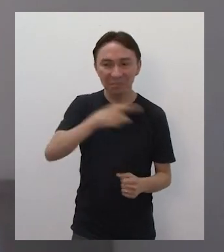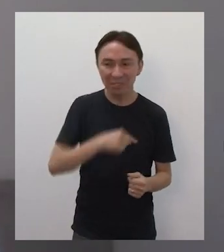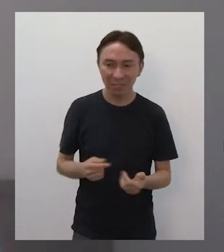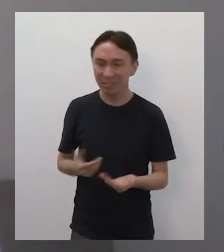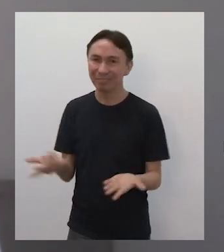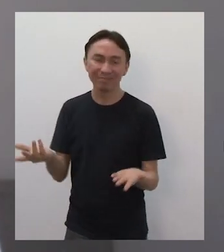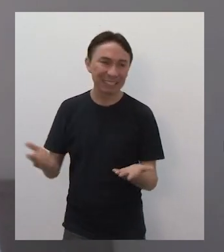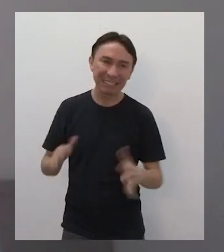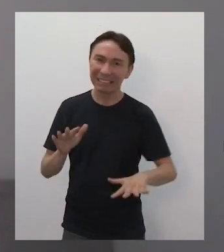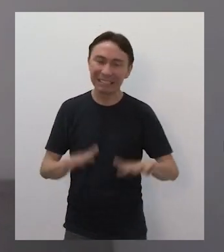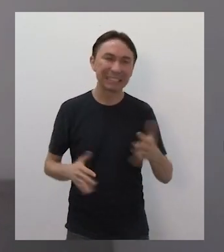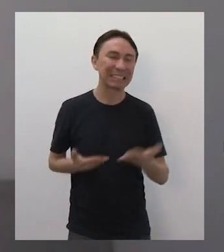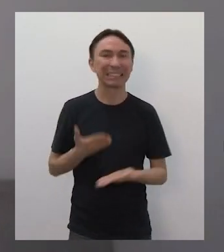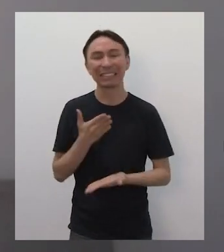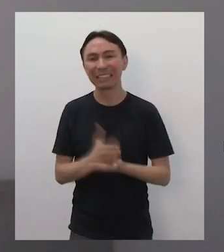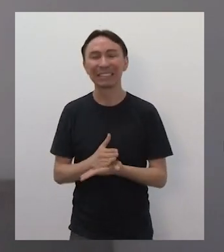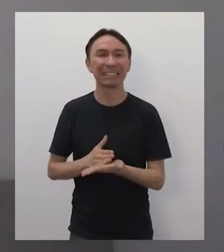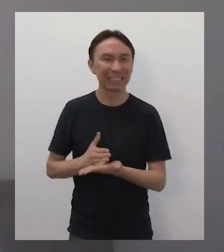vamos